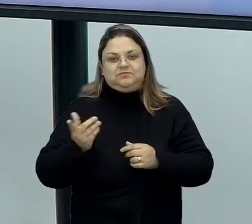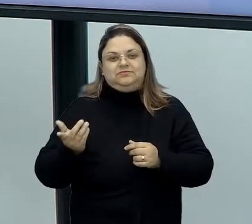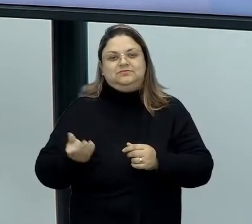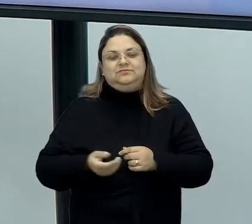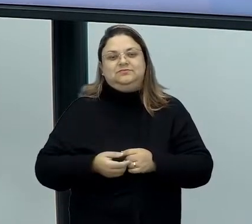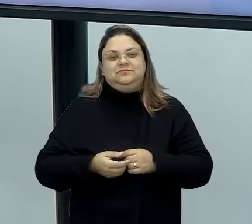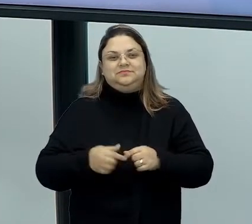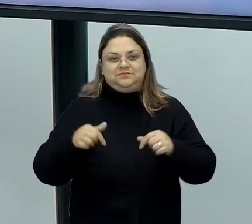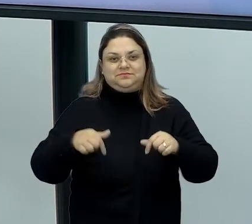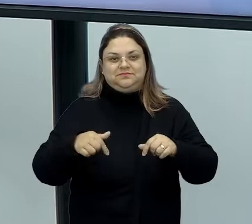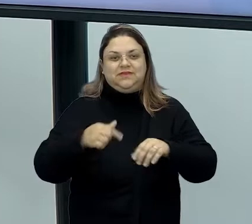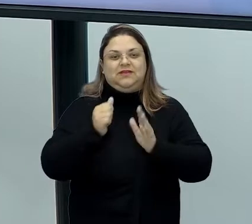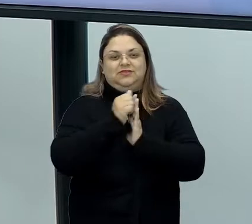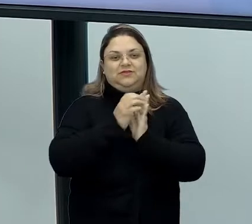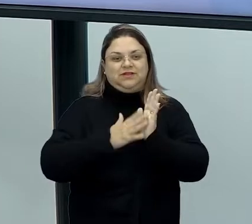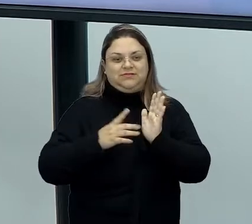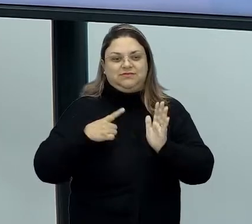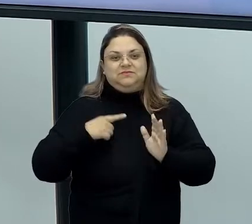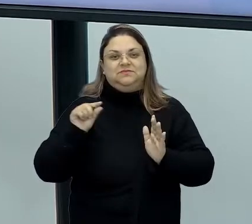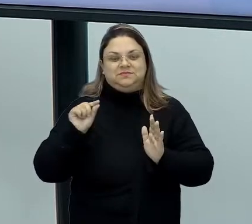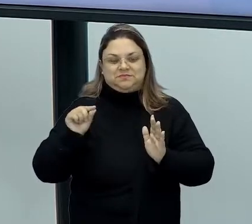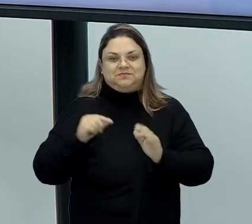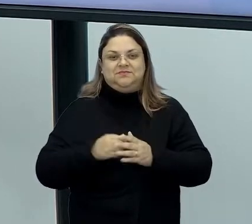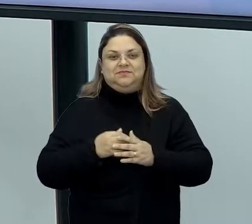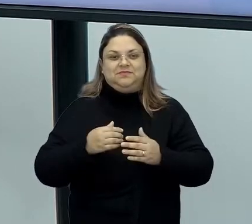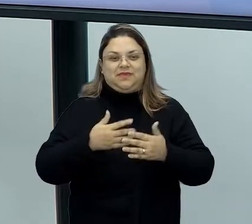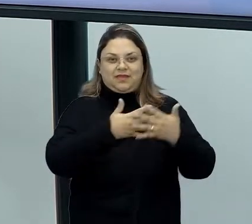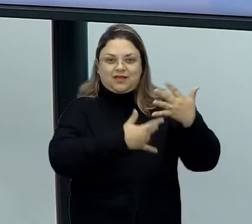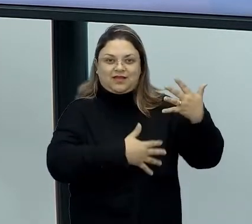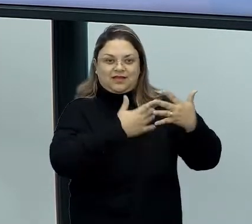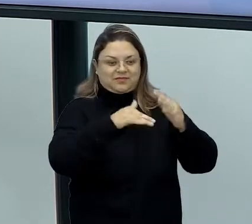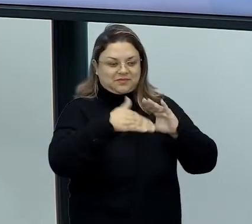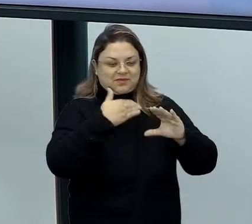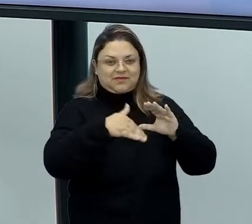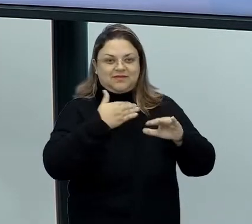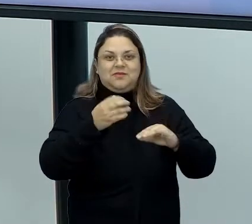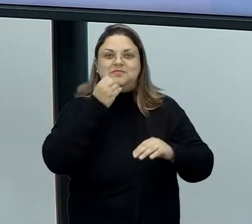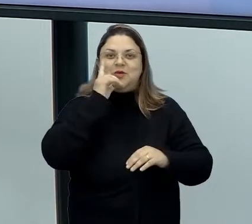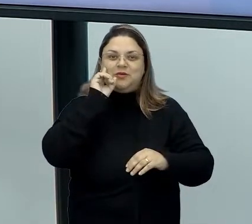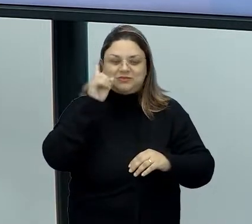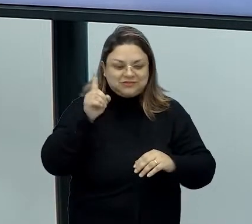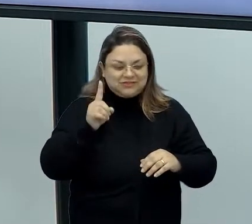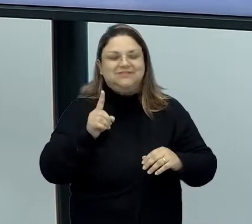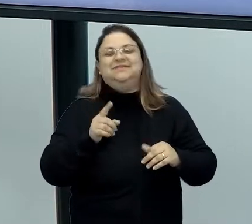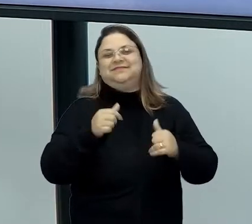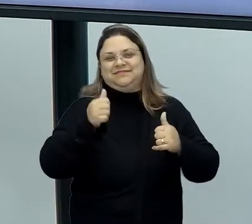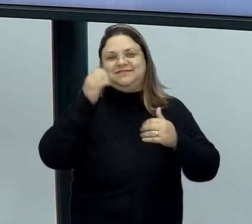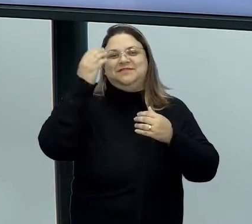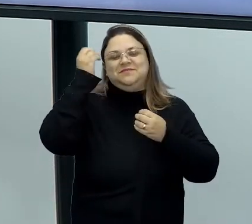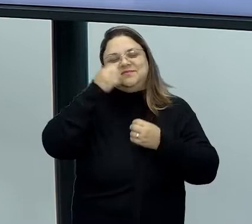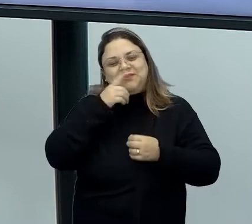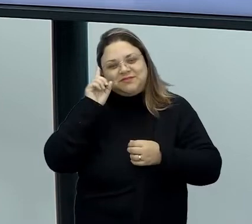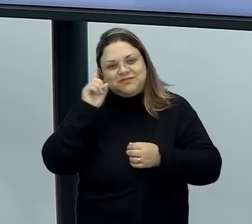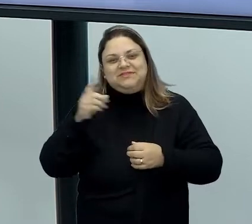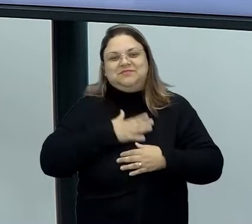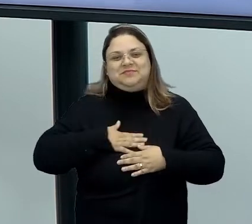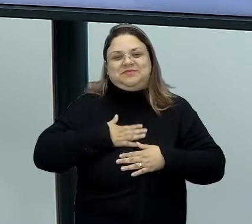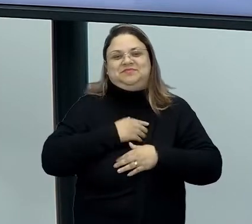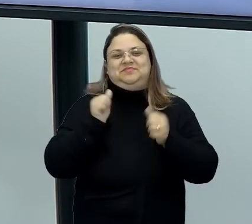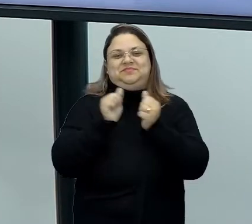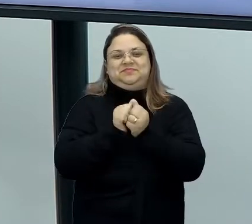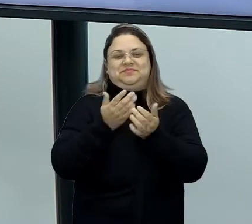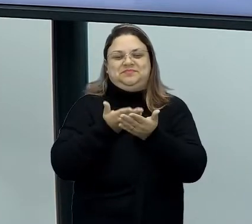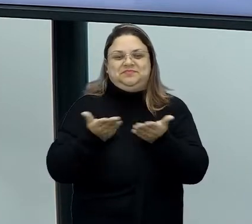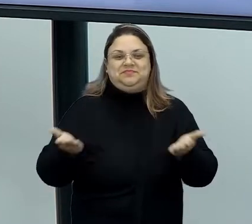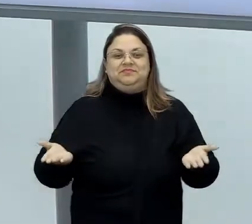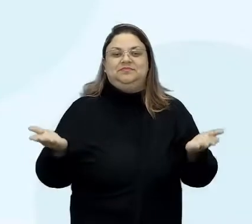durante essa atividade. Já tô vendo a galera dizendo bom dia lá, é um prazer estar com vocês também, tá bom? Vamos às competências que nós